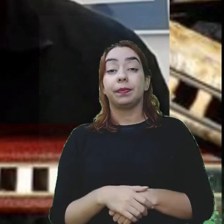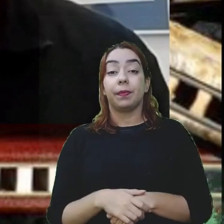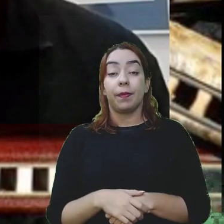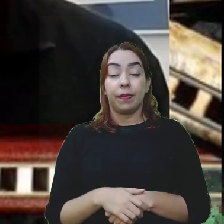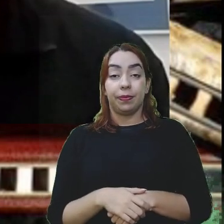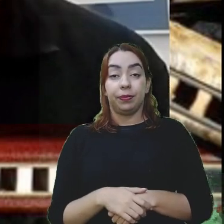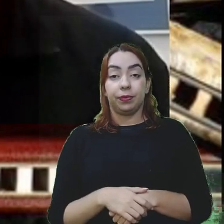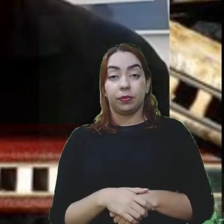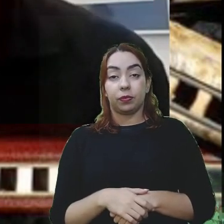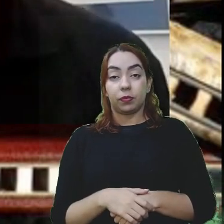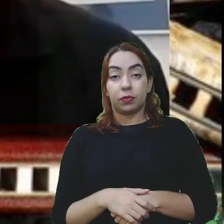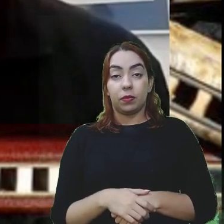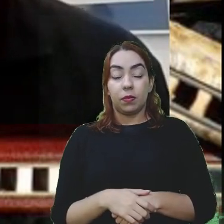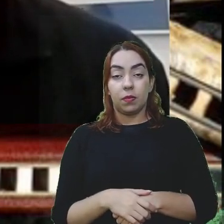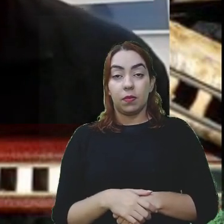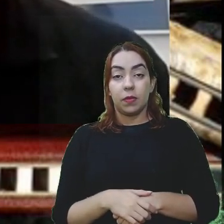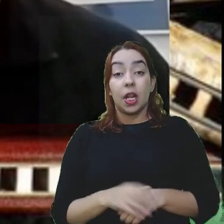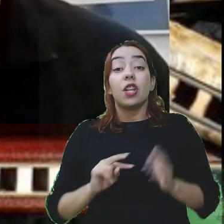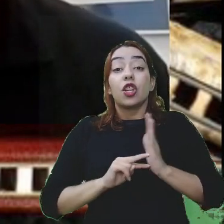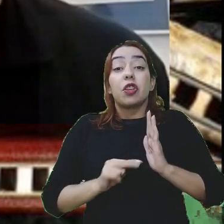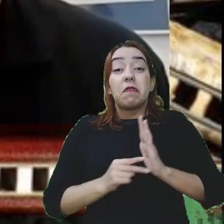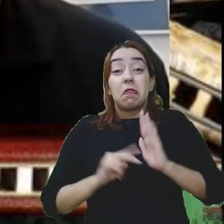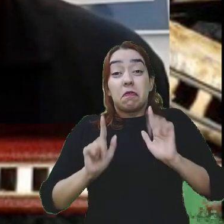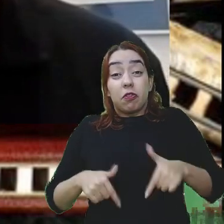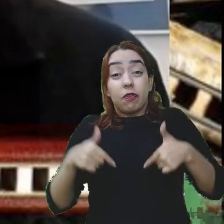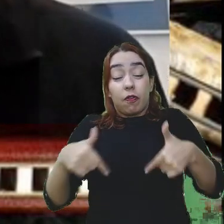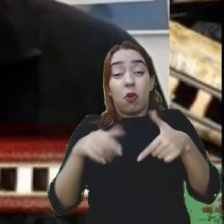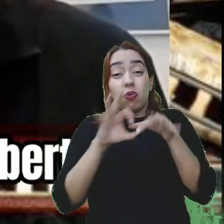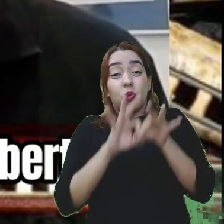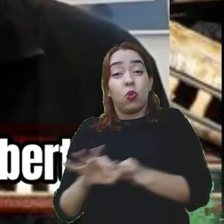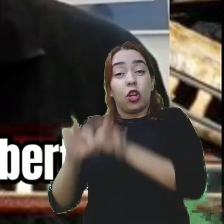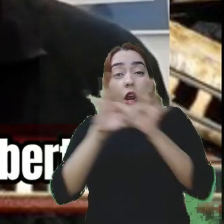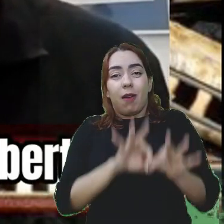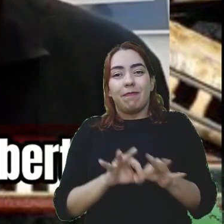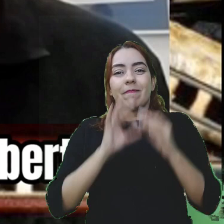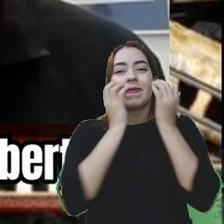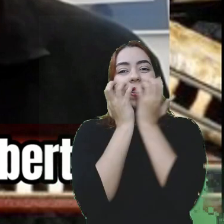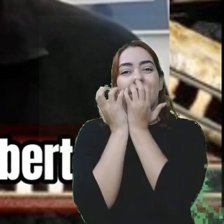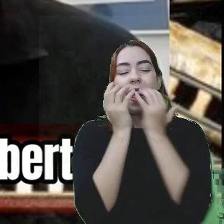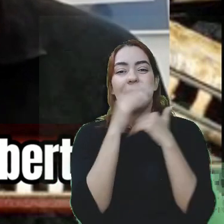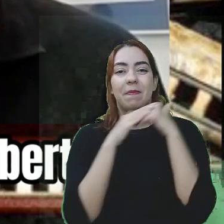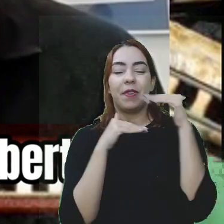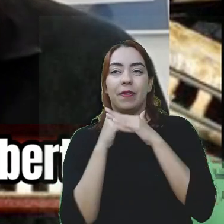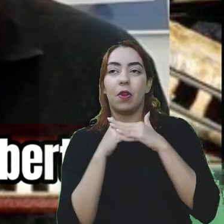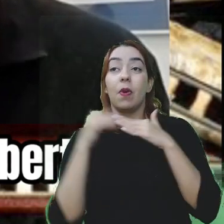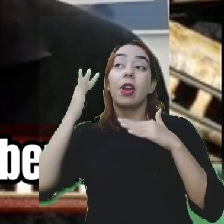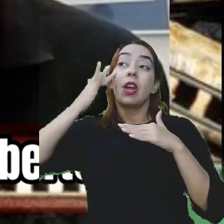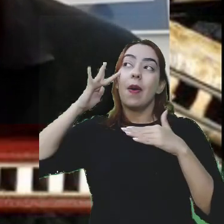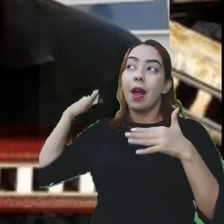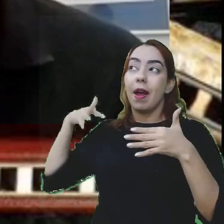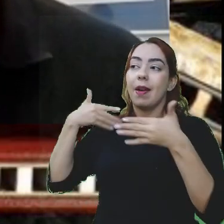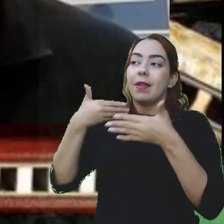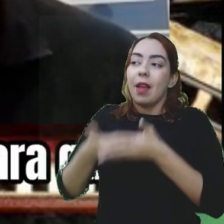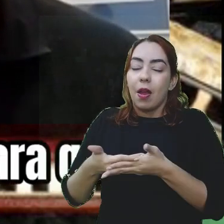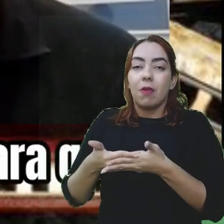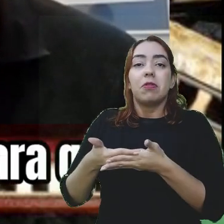Teve uma junção muito forte. E eu acho que essa junção ficou. Então, eu acho que esse diálogo está muito aberto.